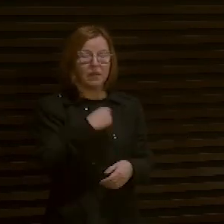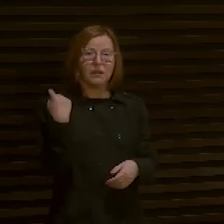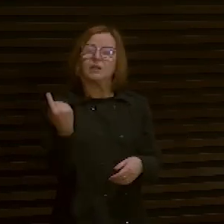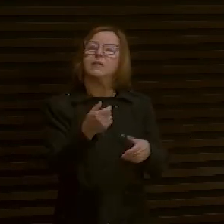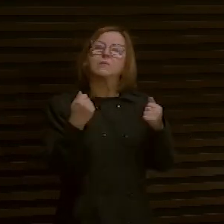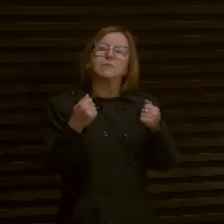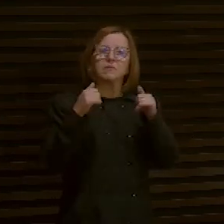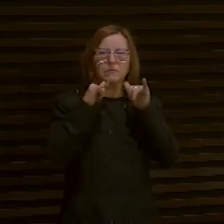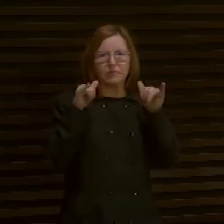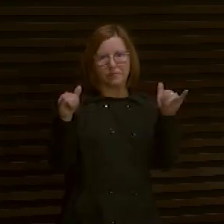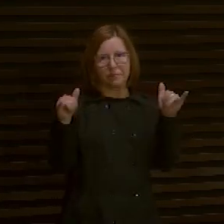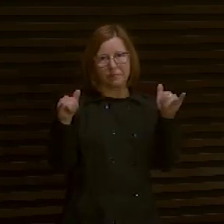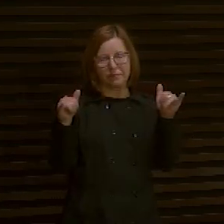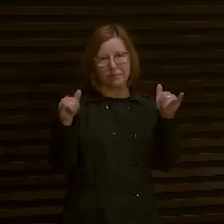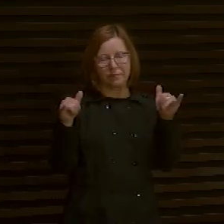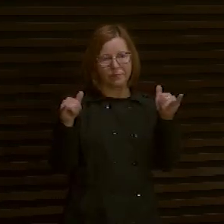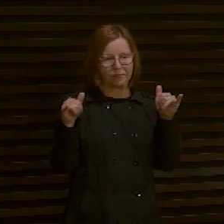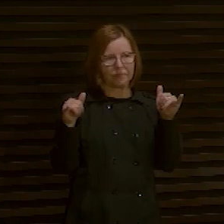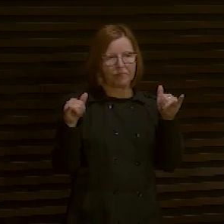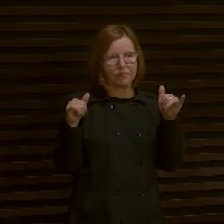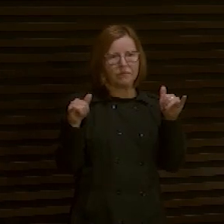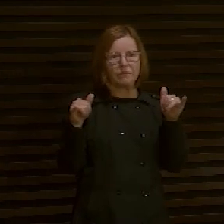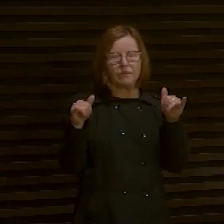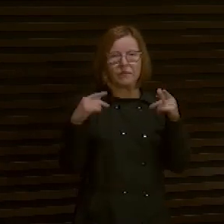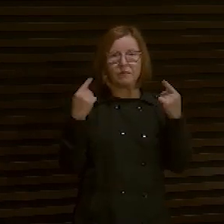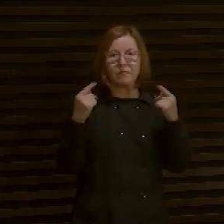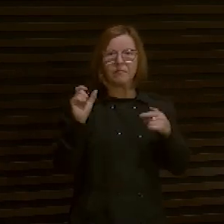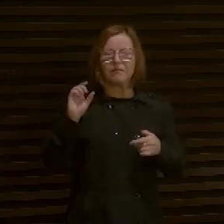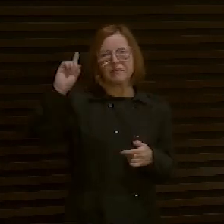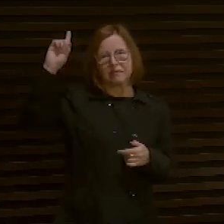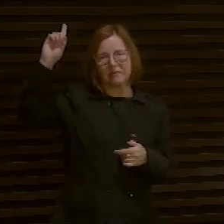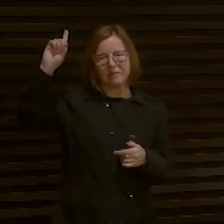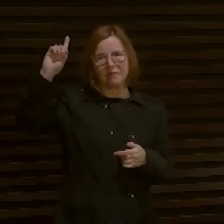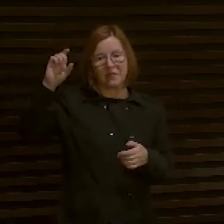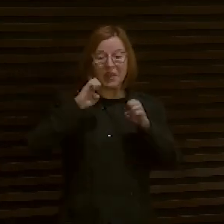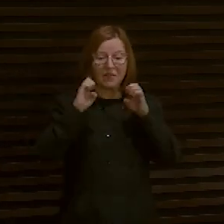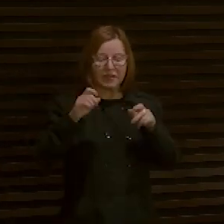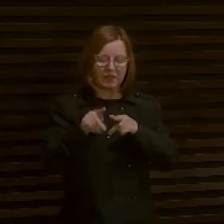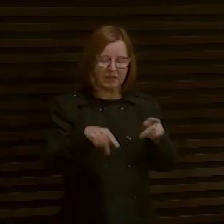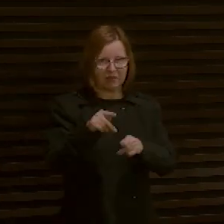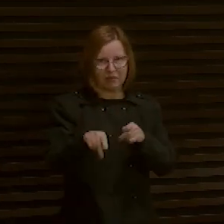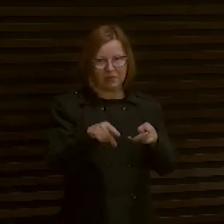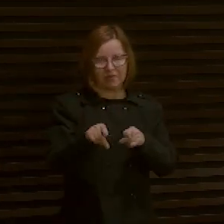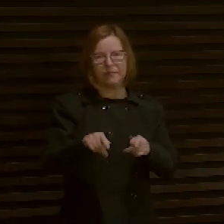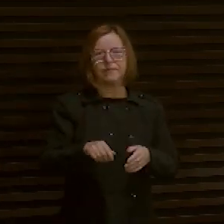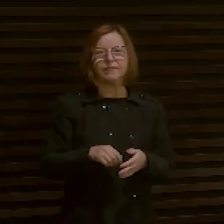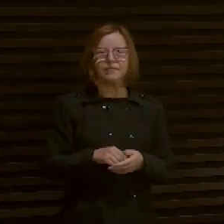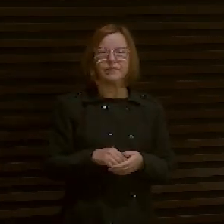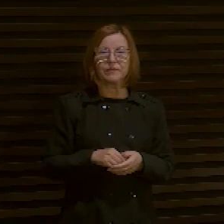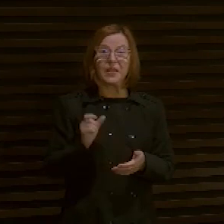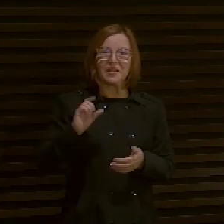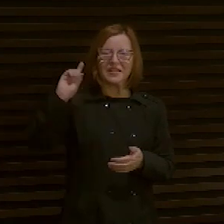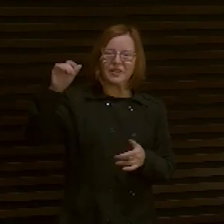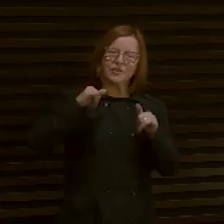irmãos, compartilhar a palavra de Deus, evangelizar as pessoas. A palavra